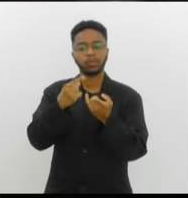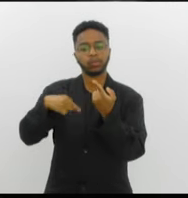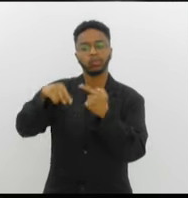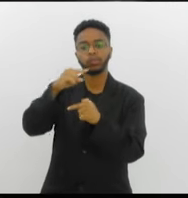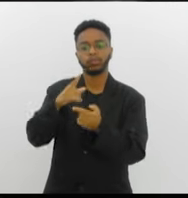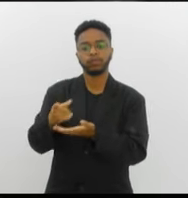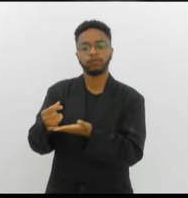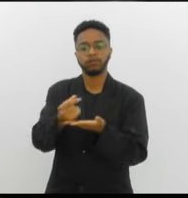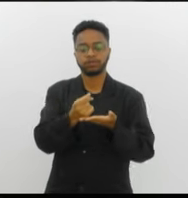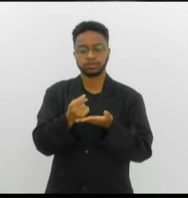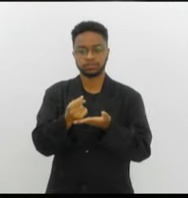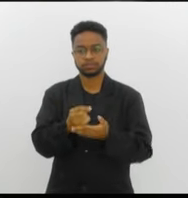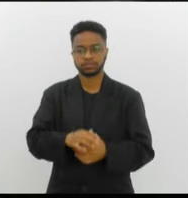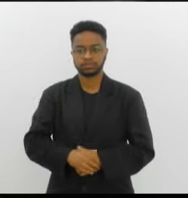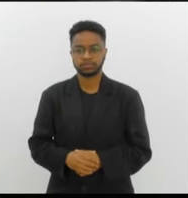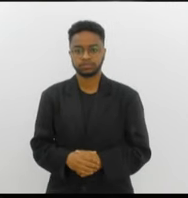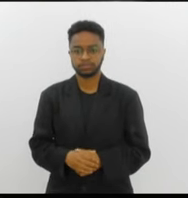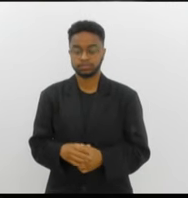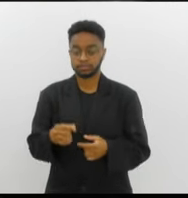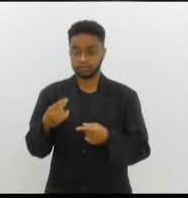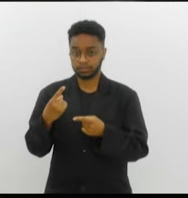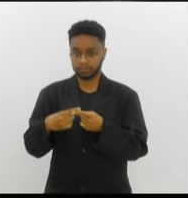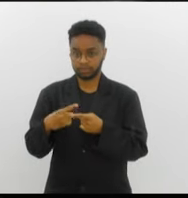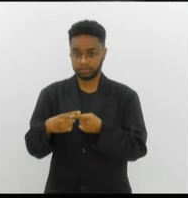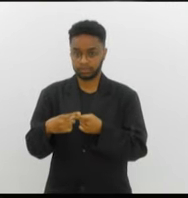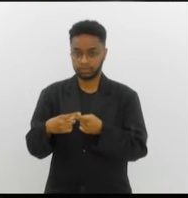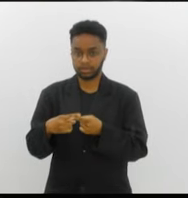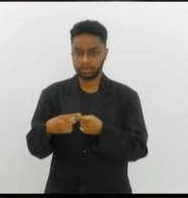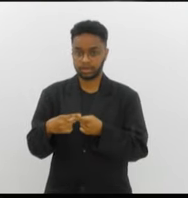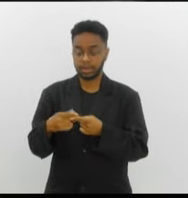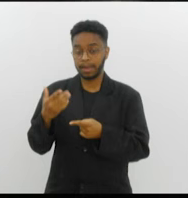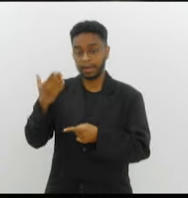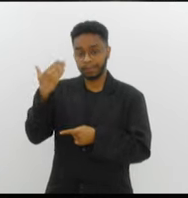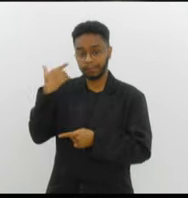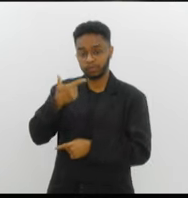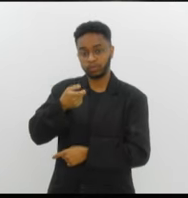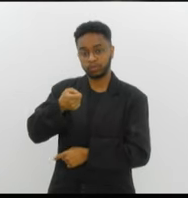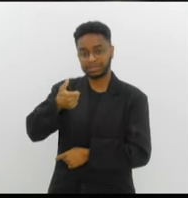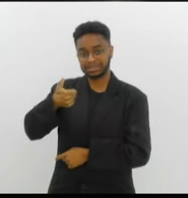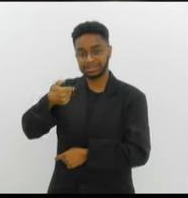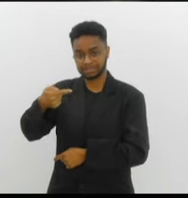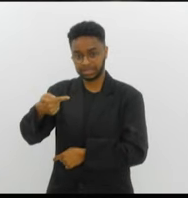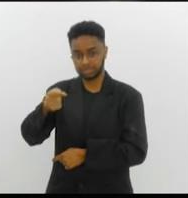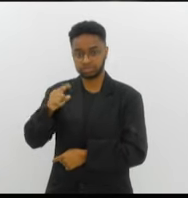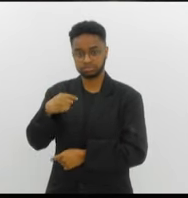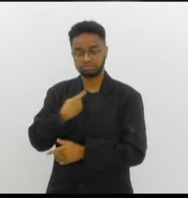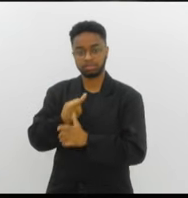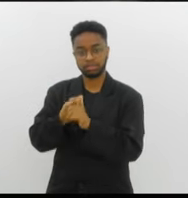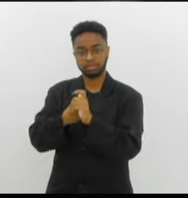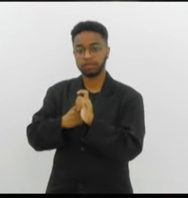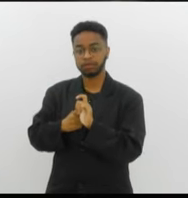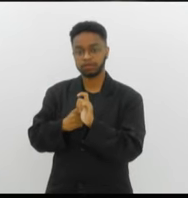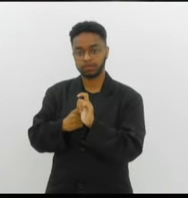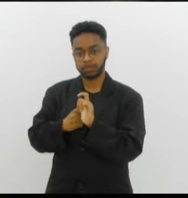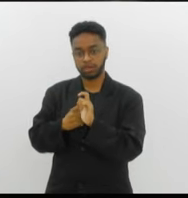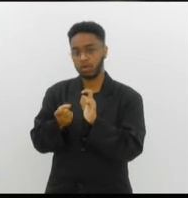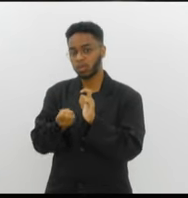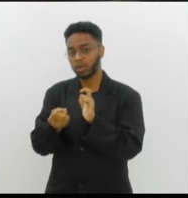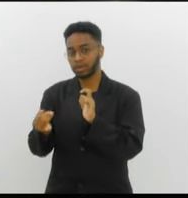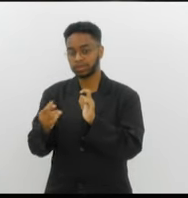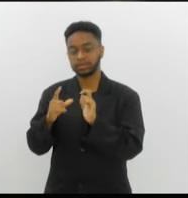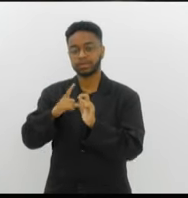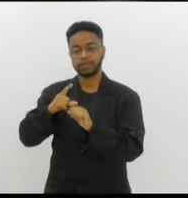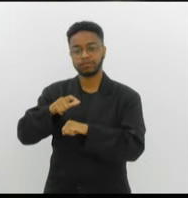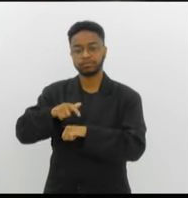fiscal. Se eu pegar o que o Estado devia em 2017, quando assinou o